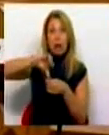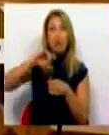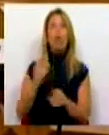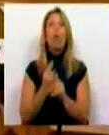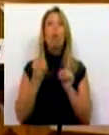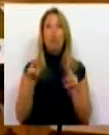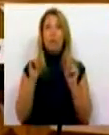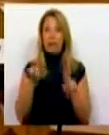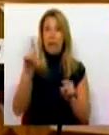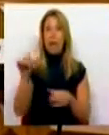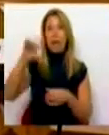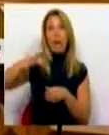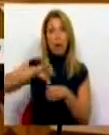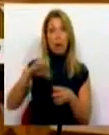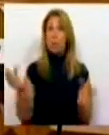líquido